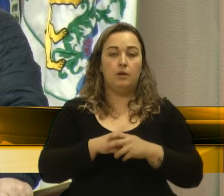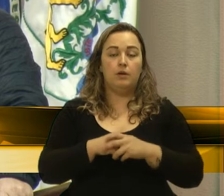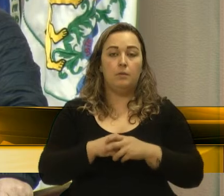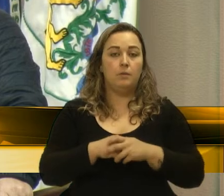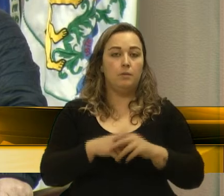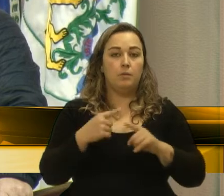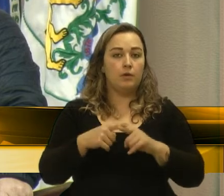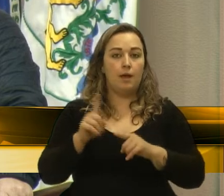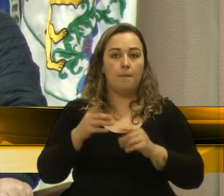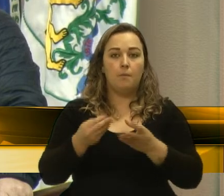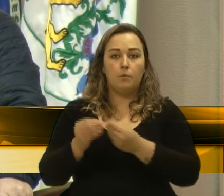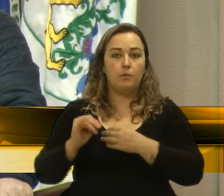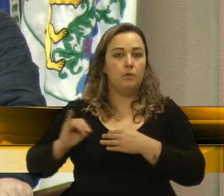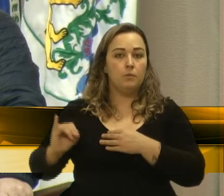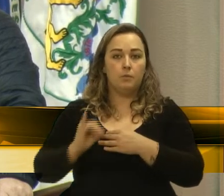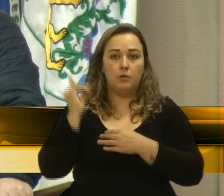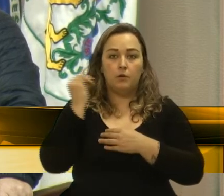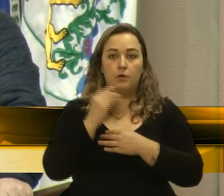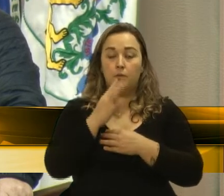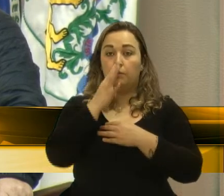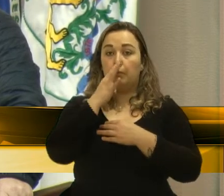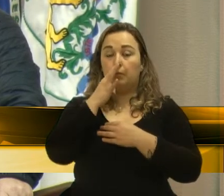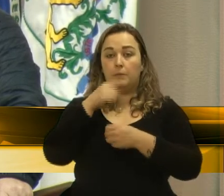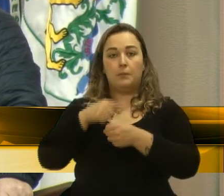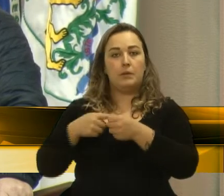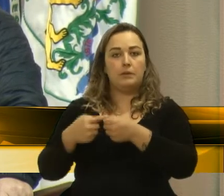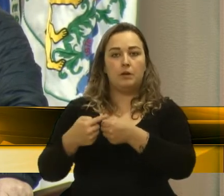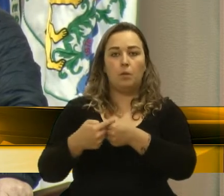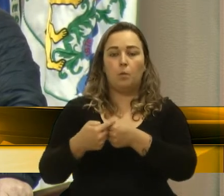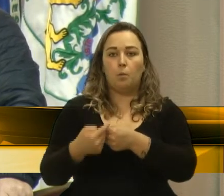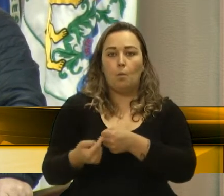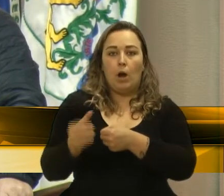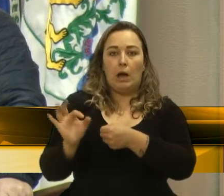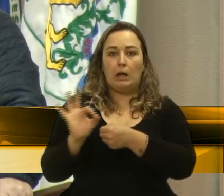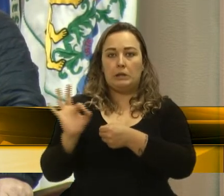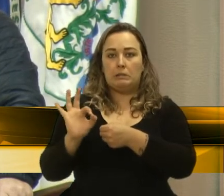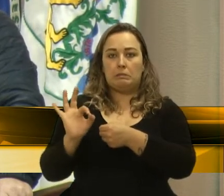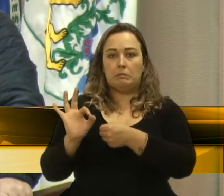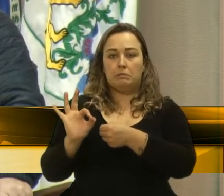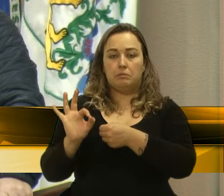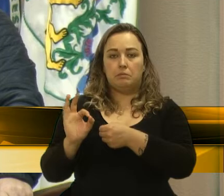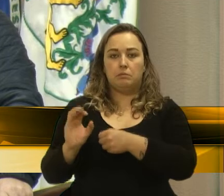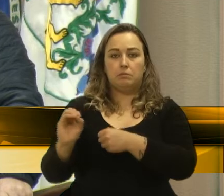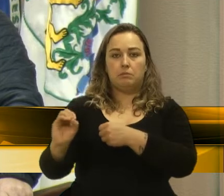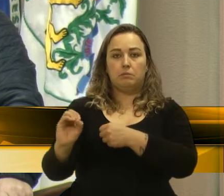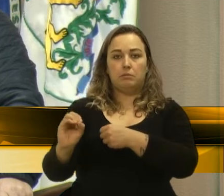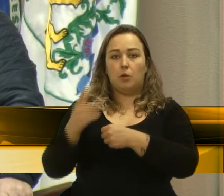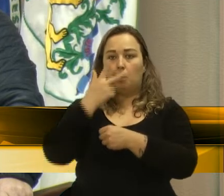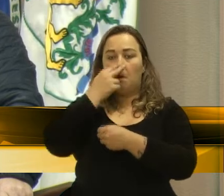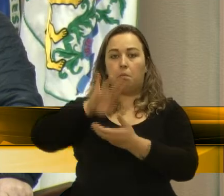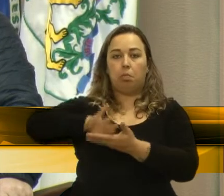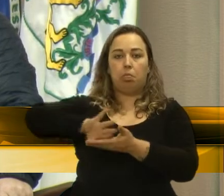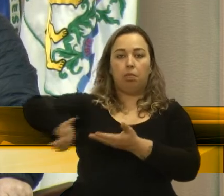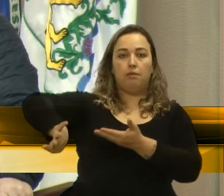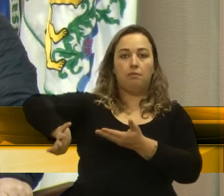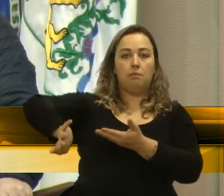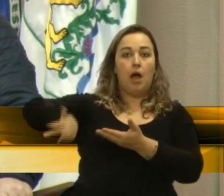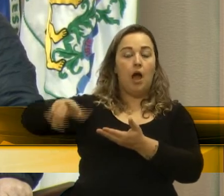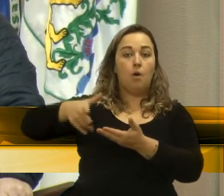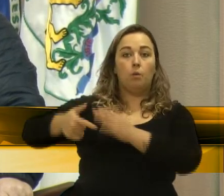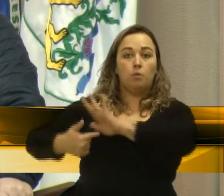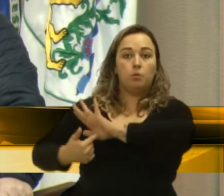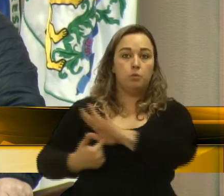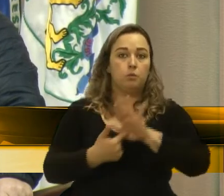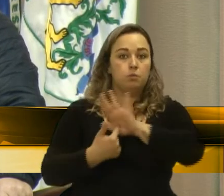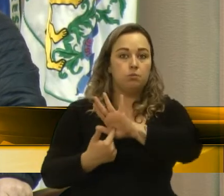extrema valia nós vermos uma cidade que saiu praticamente do nada, de uma exclusão, para um protagonismo dentro